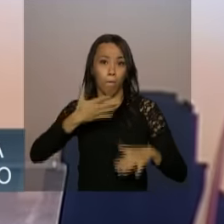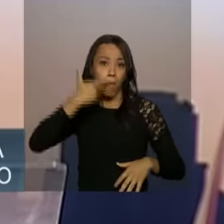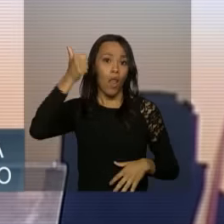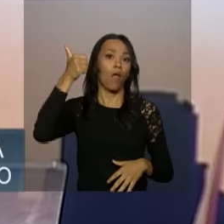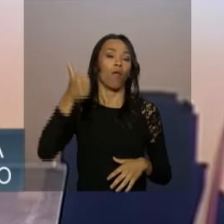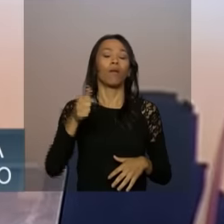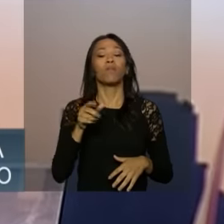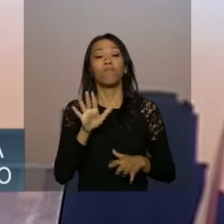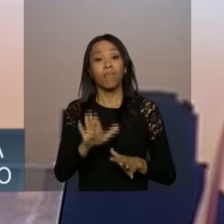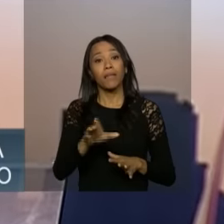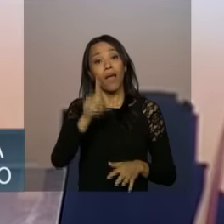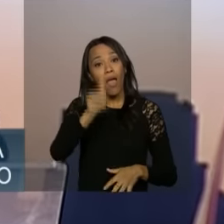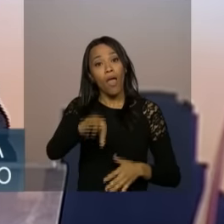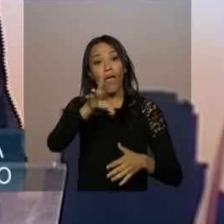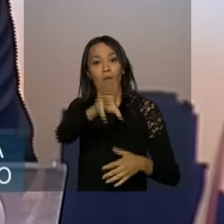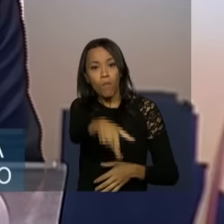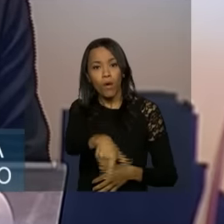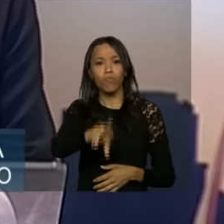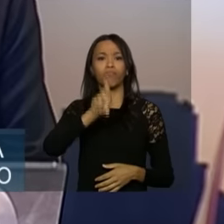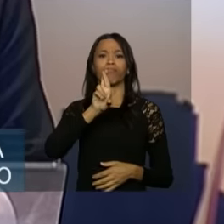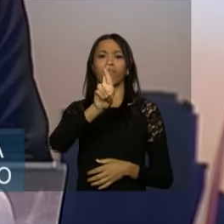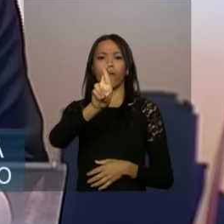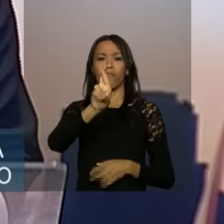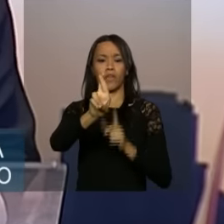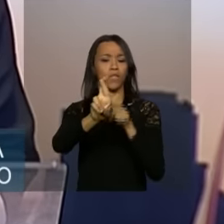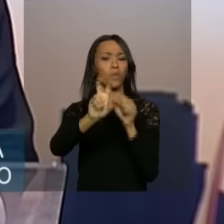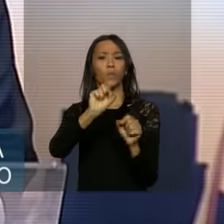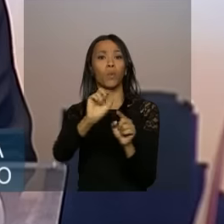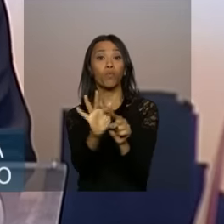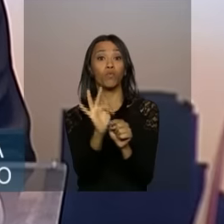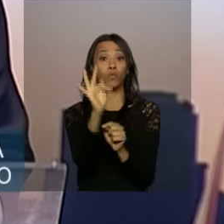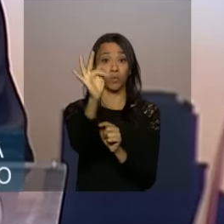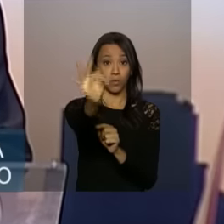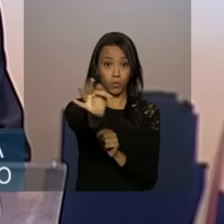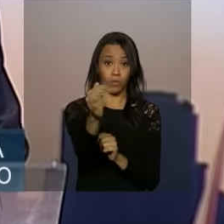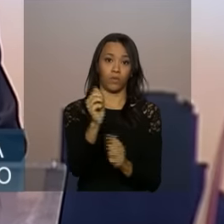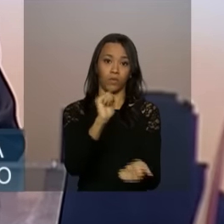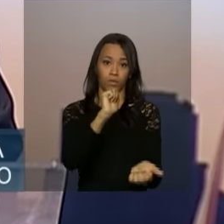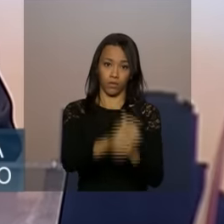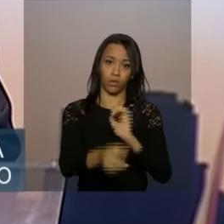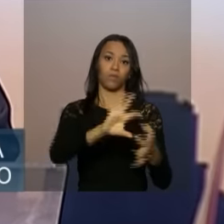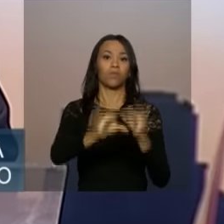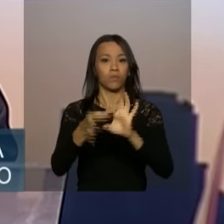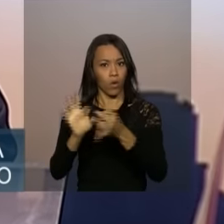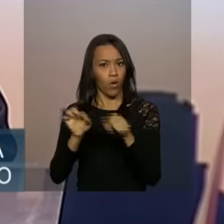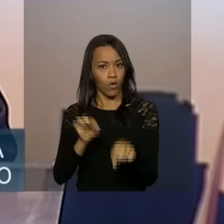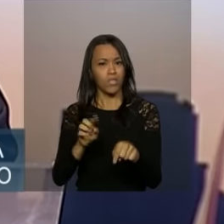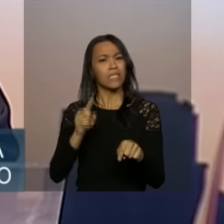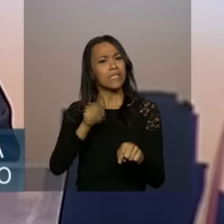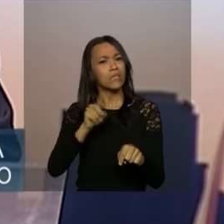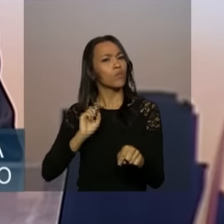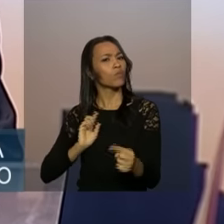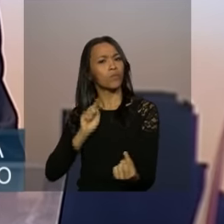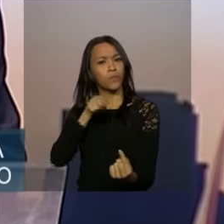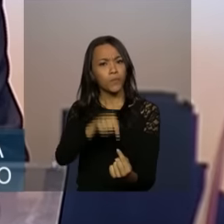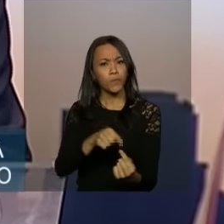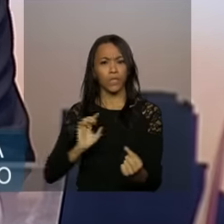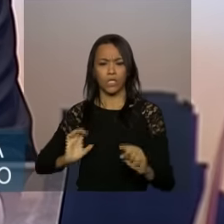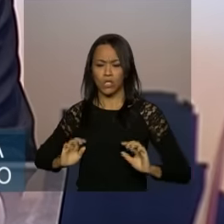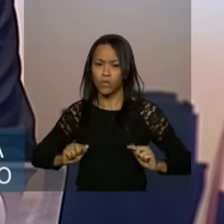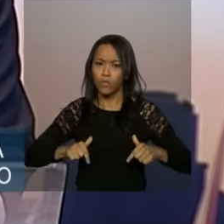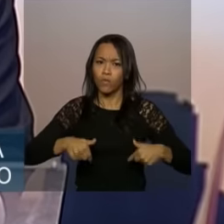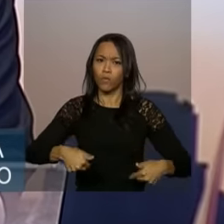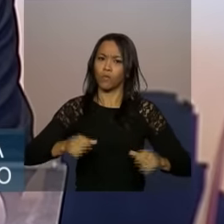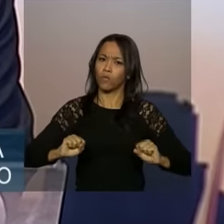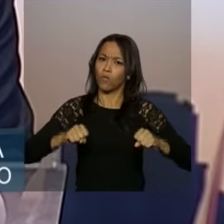uma referência para o futuro, muito se deve ao esforço, à